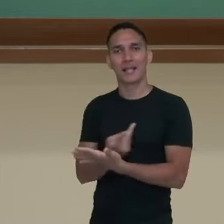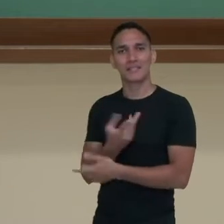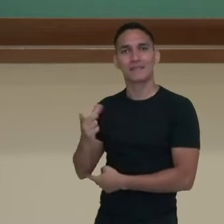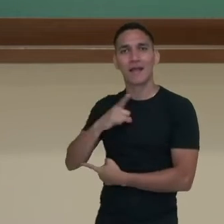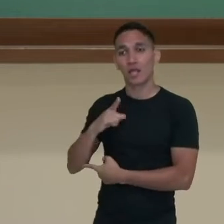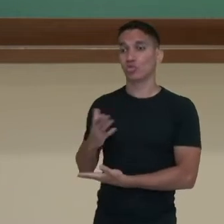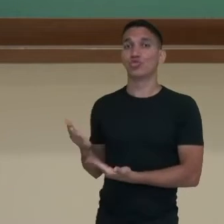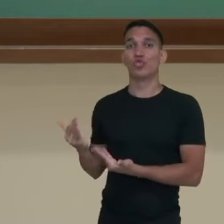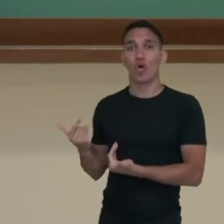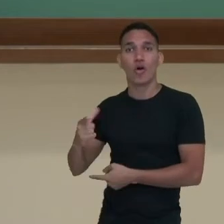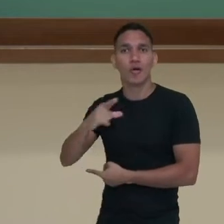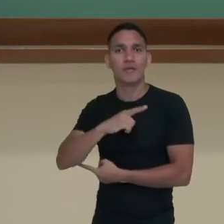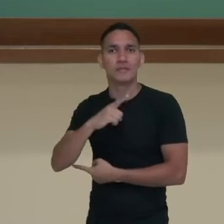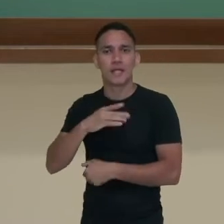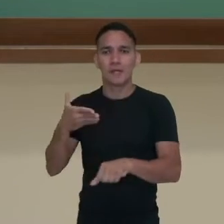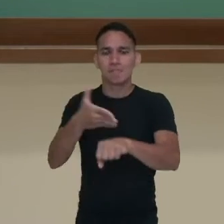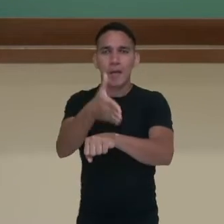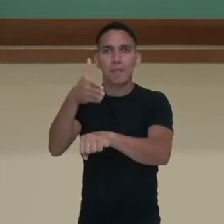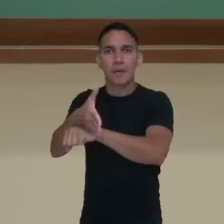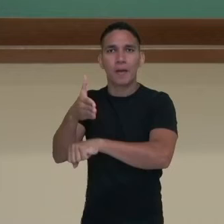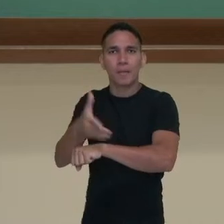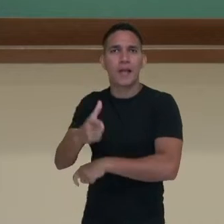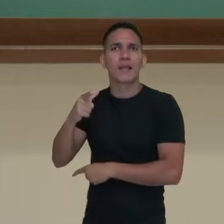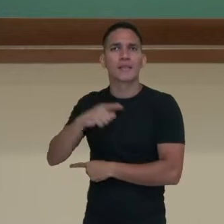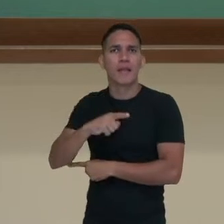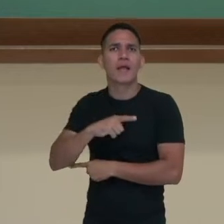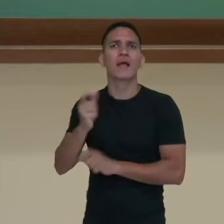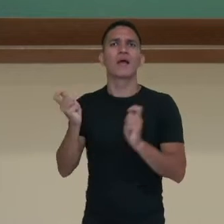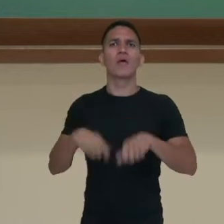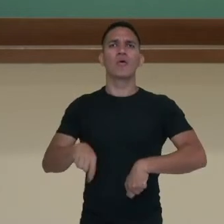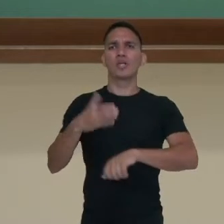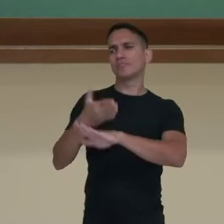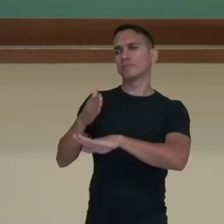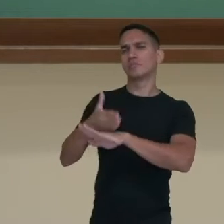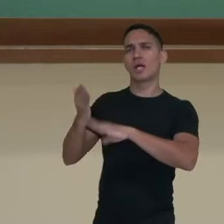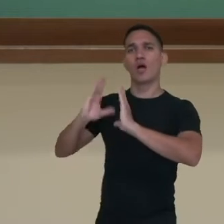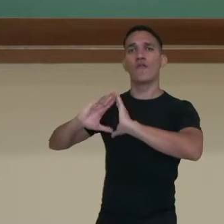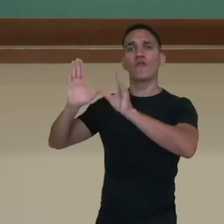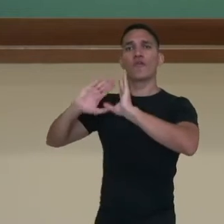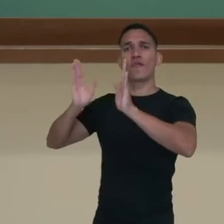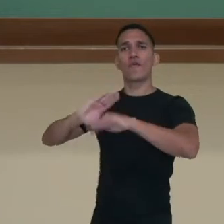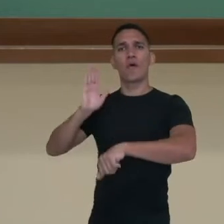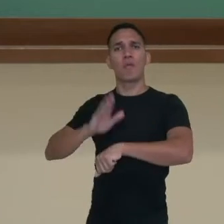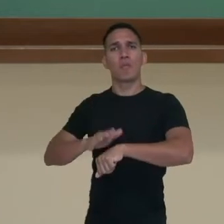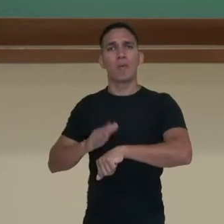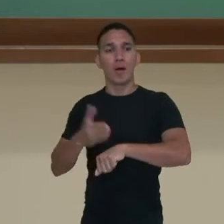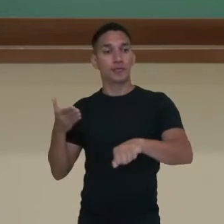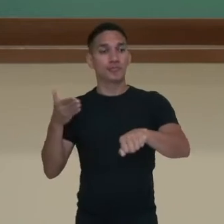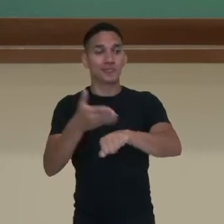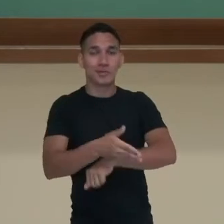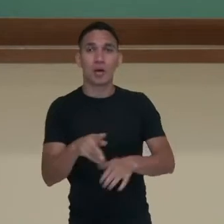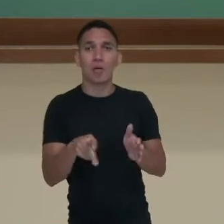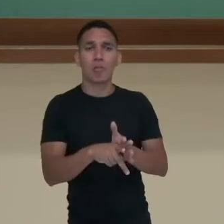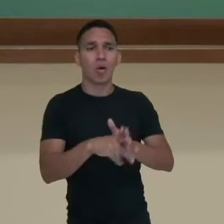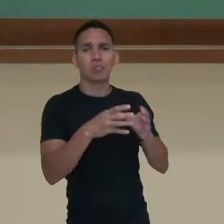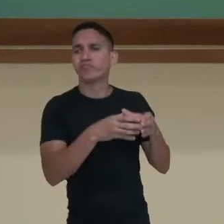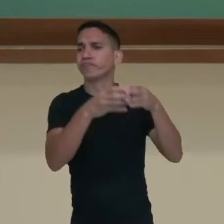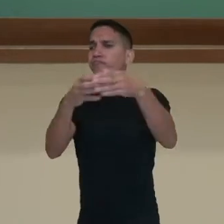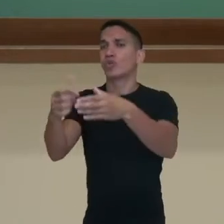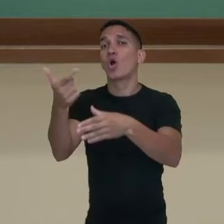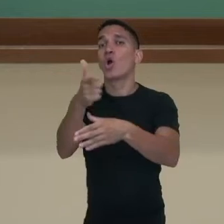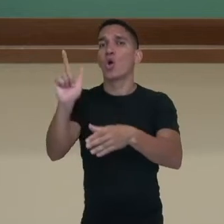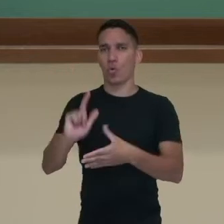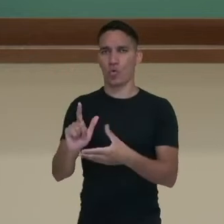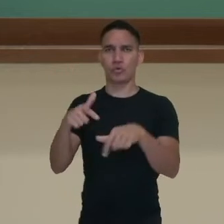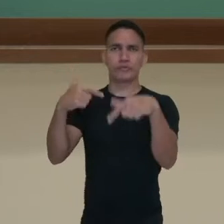jovens que serviam nos exércitos, eles tinham a prática do vôlei e eles, quando eram enviados para missões em outros países,